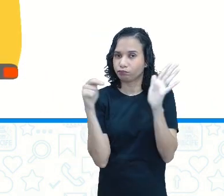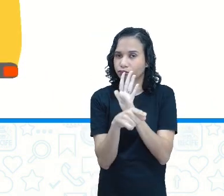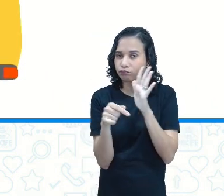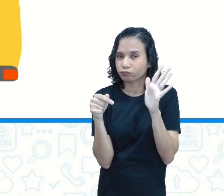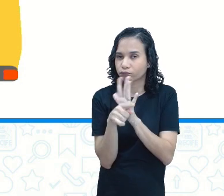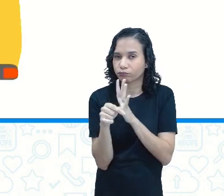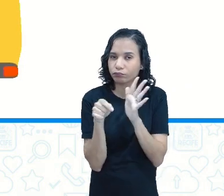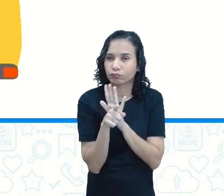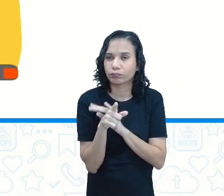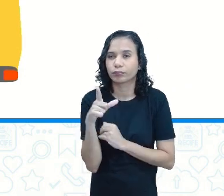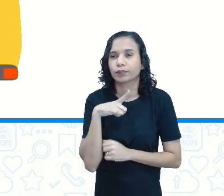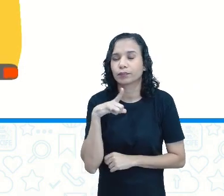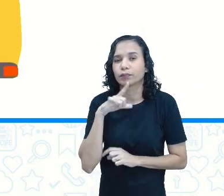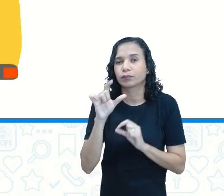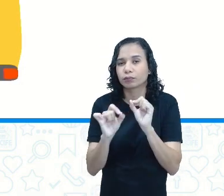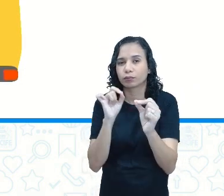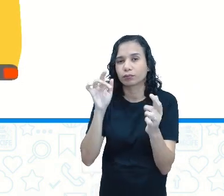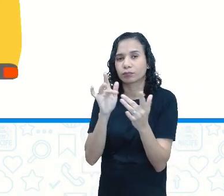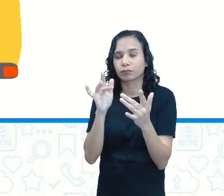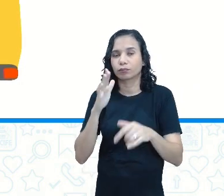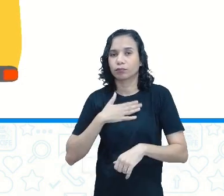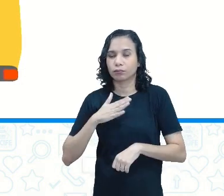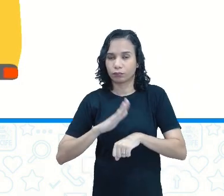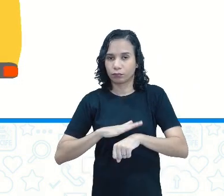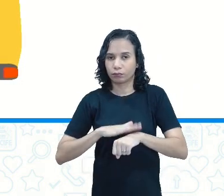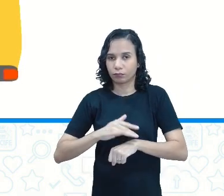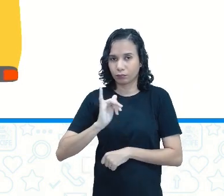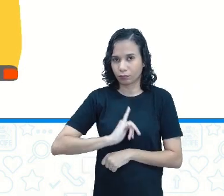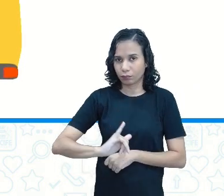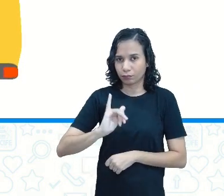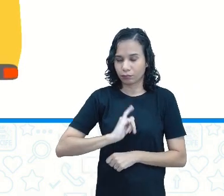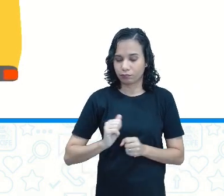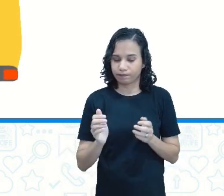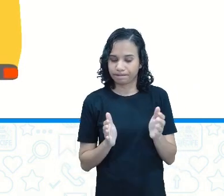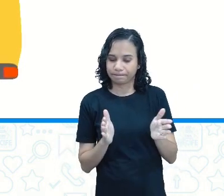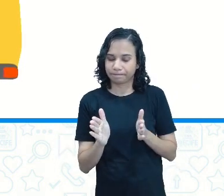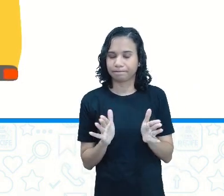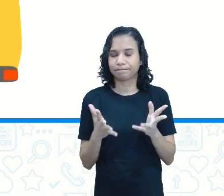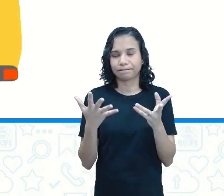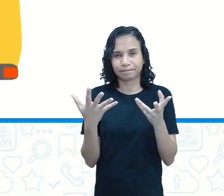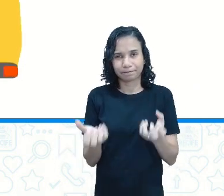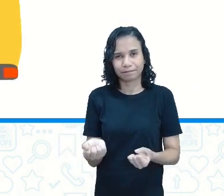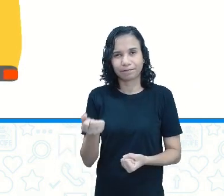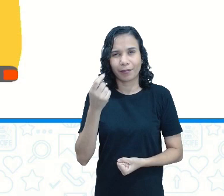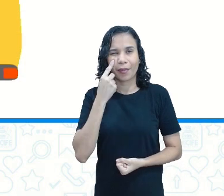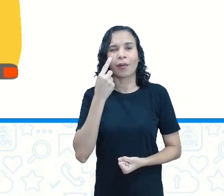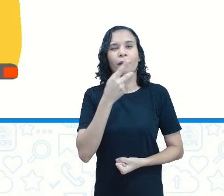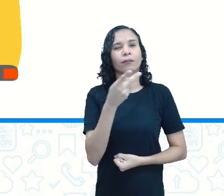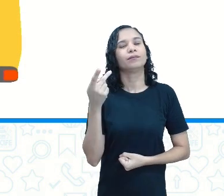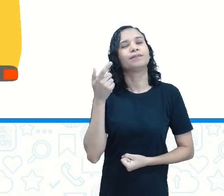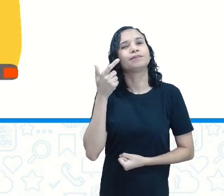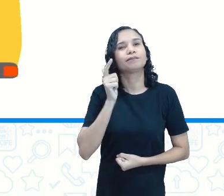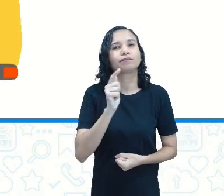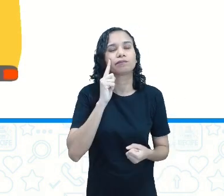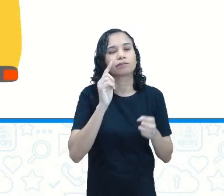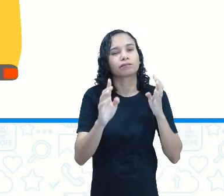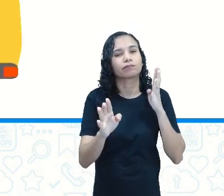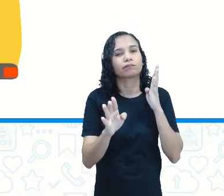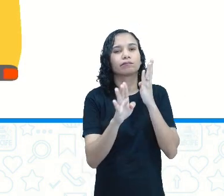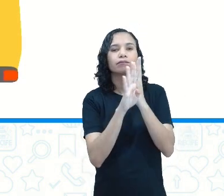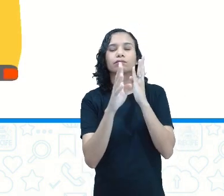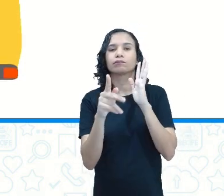probleminhas envolvendo intervalo de tempo, né? Então, vamos ver se vocês conseguem